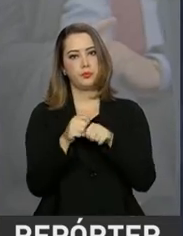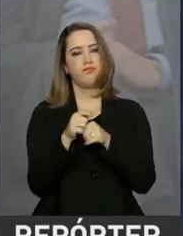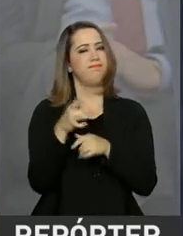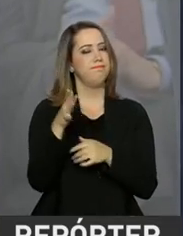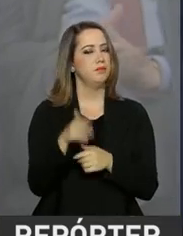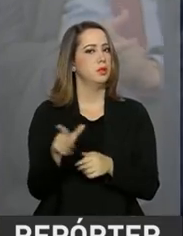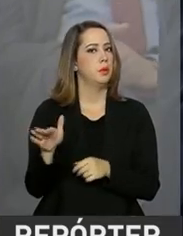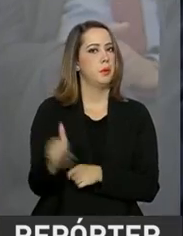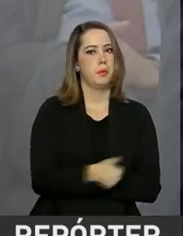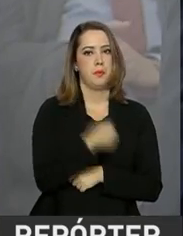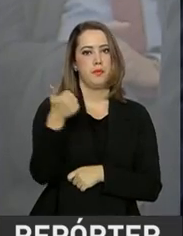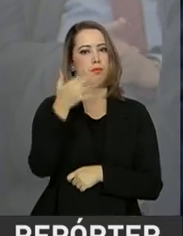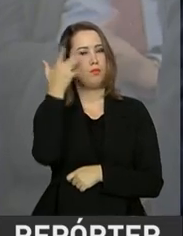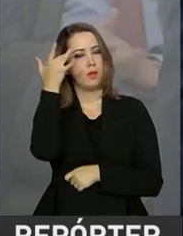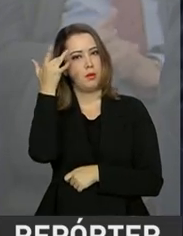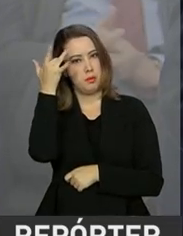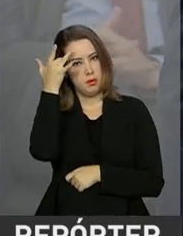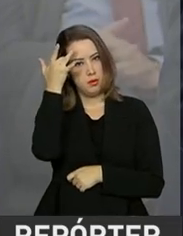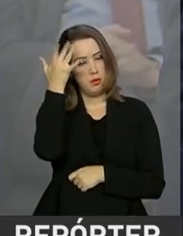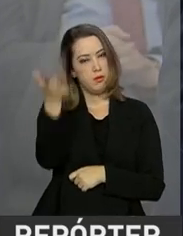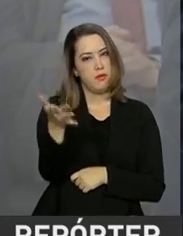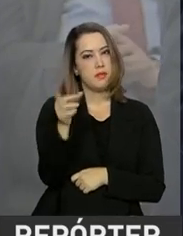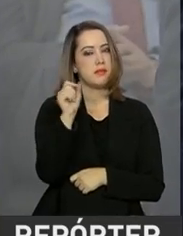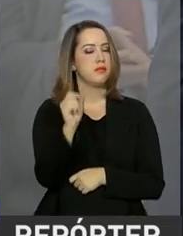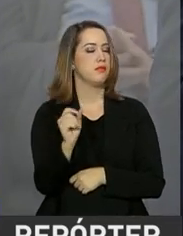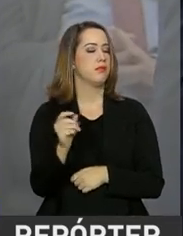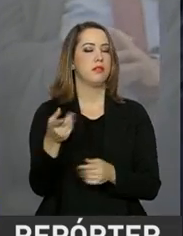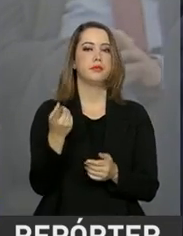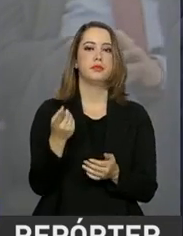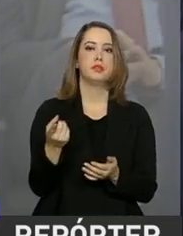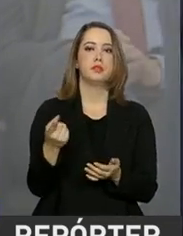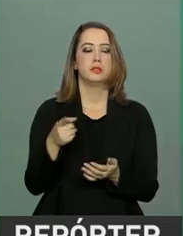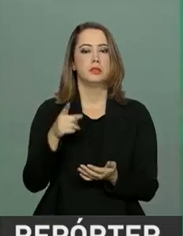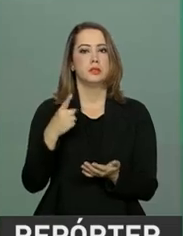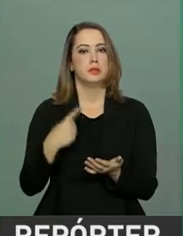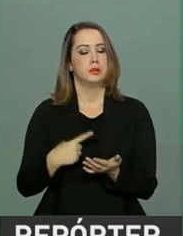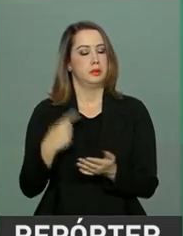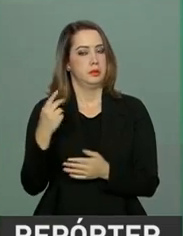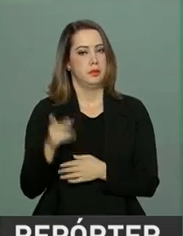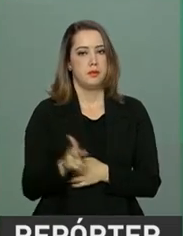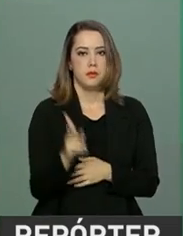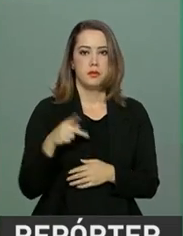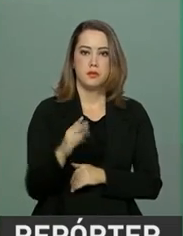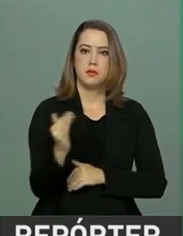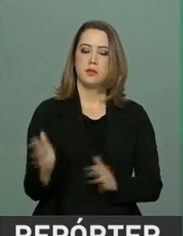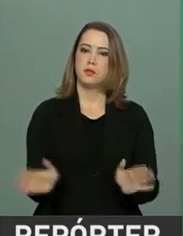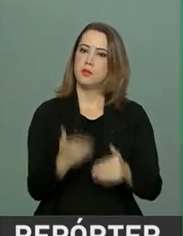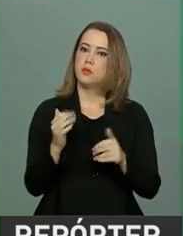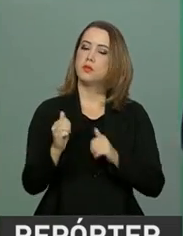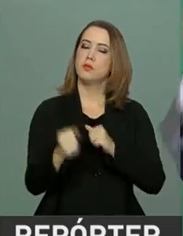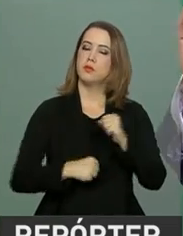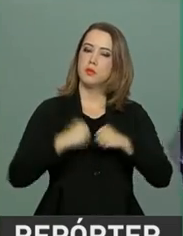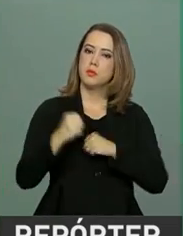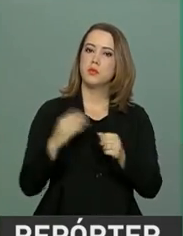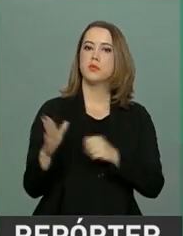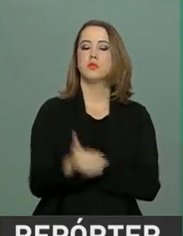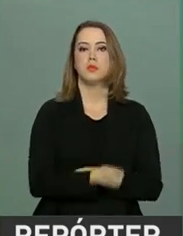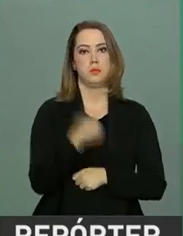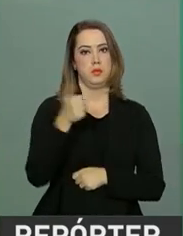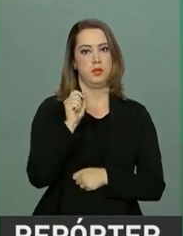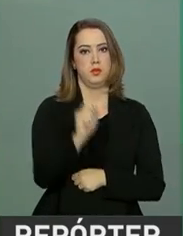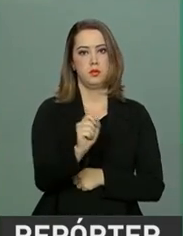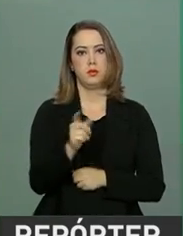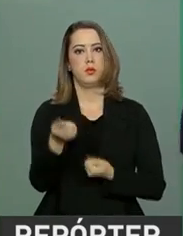cada vez maior para que a a produção aumente e os negócios sejam realizados Finanças